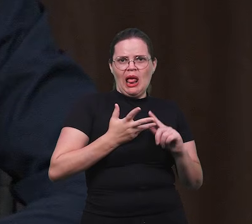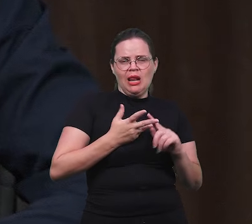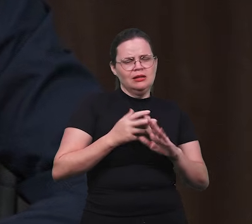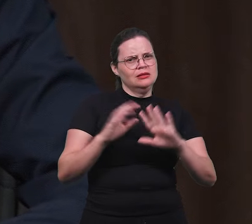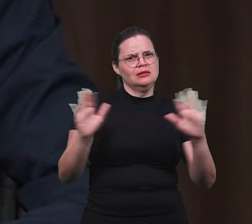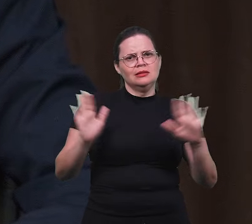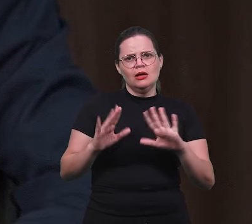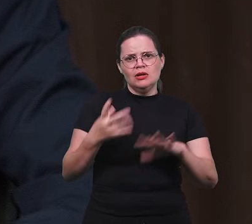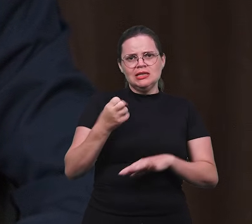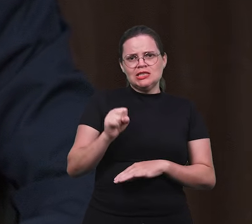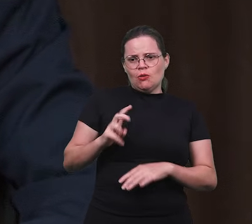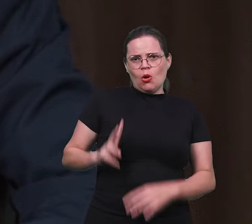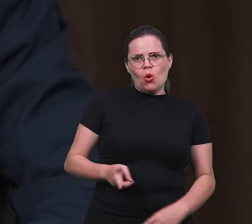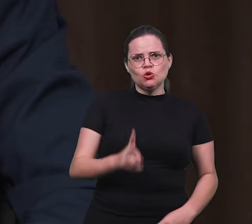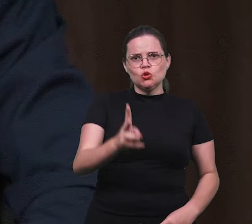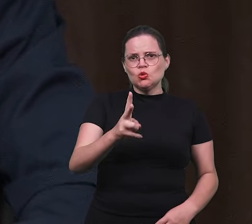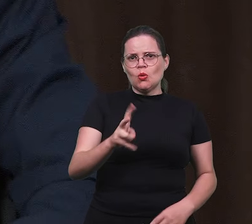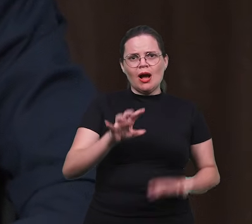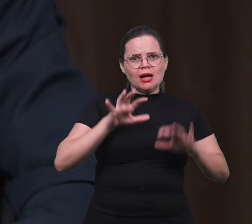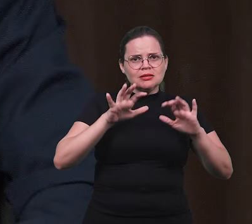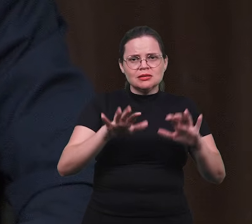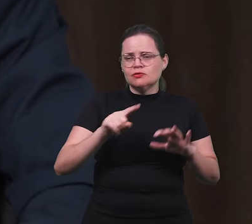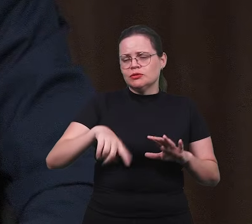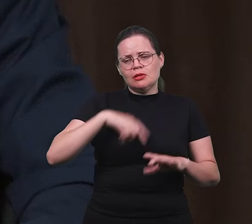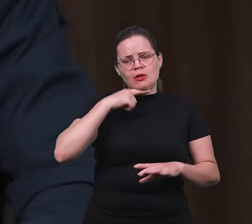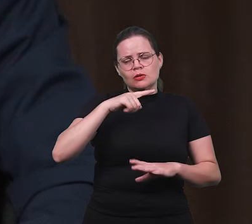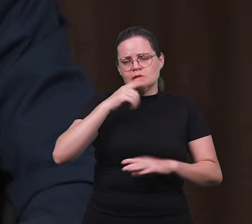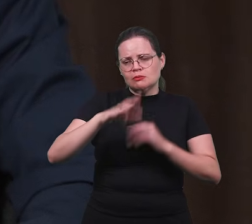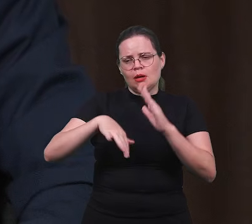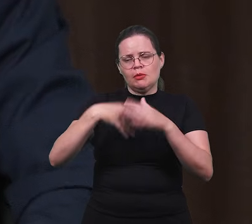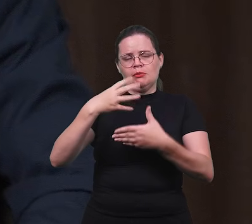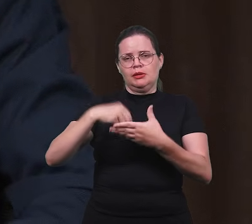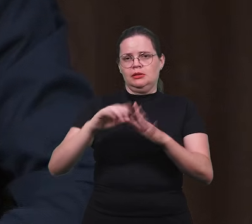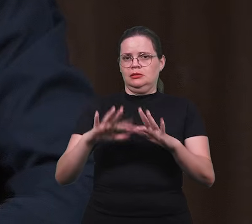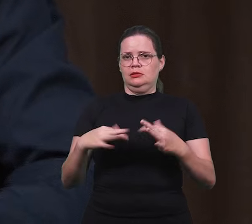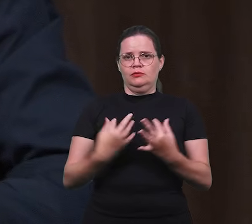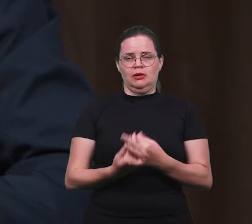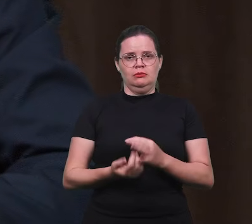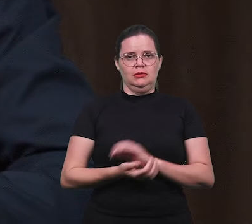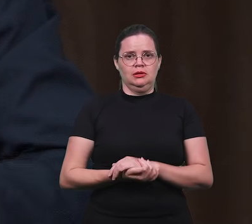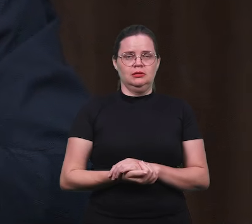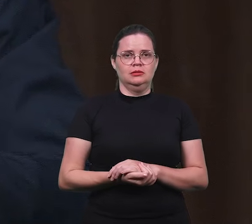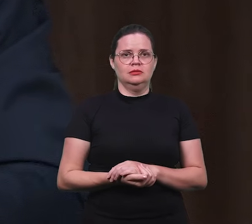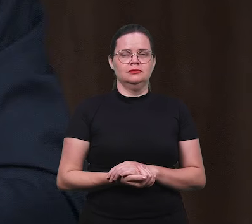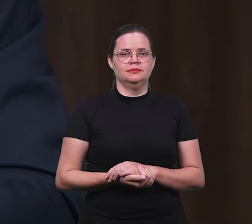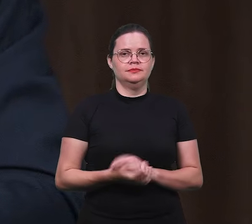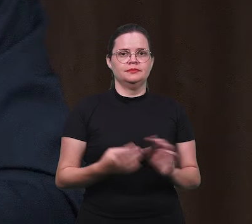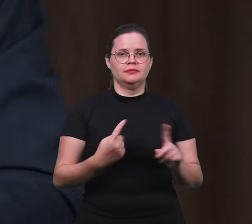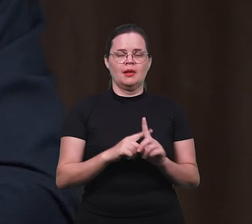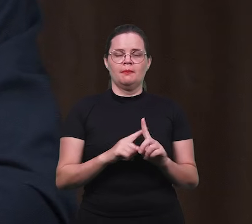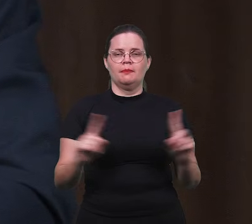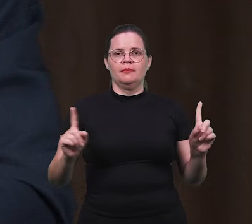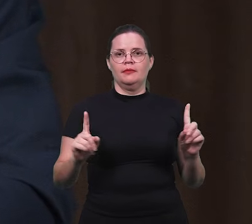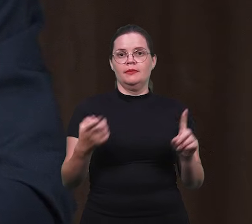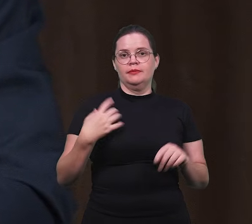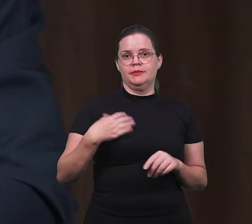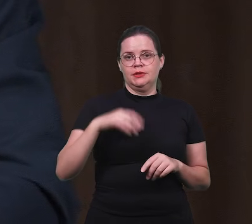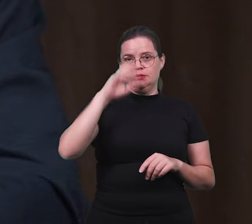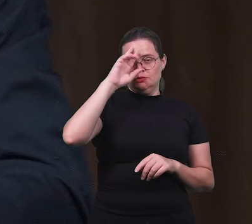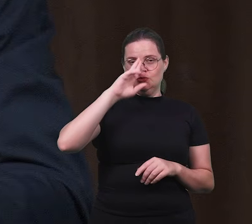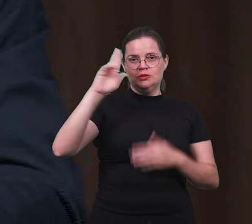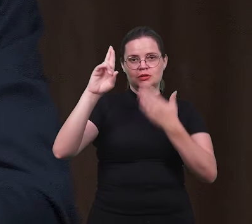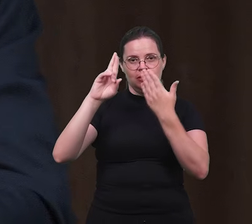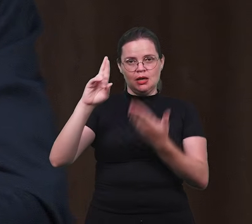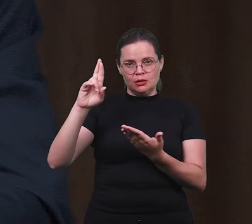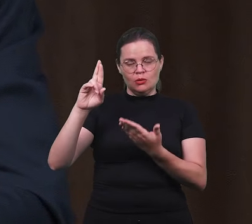não seja uma videira frutífera para sua casa. Agora, que o Senhor, que